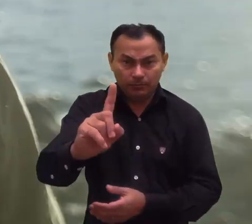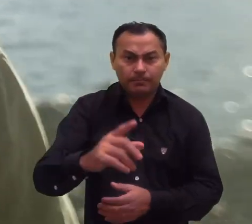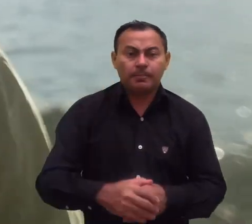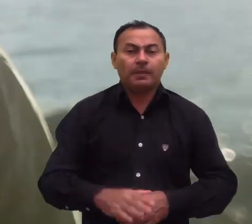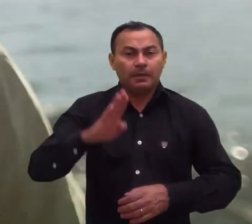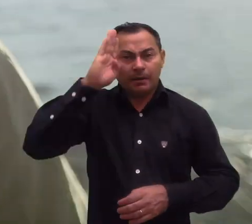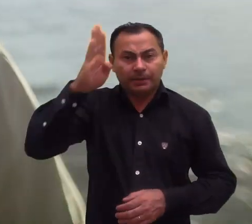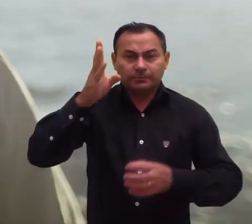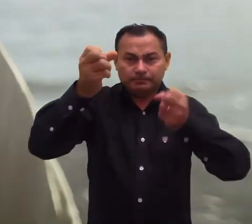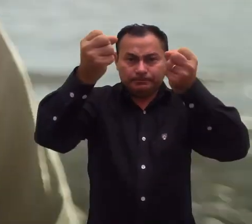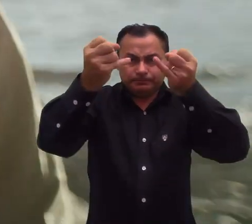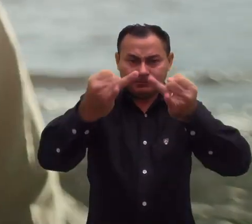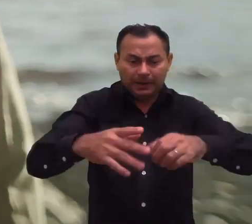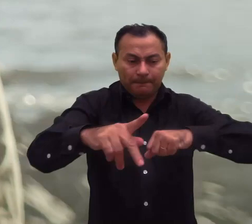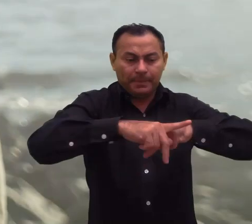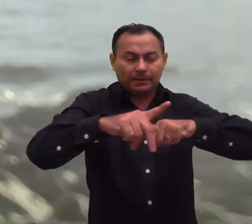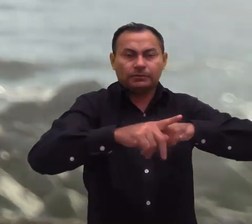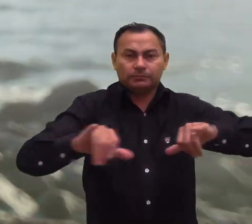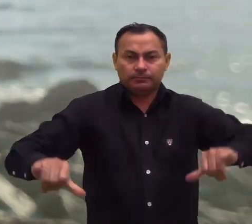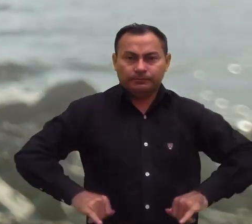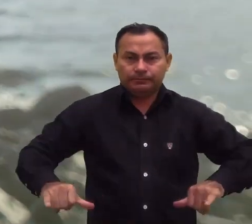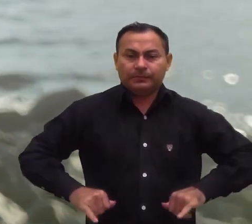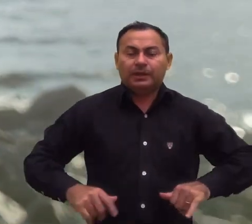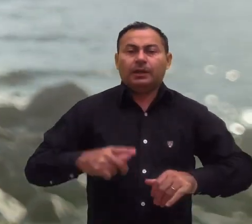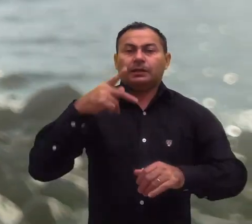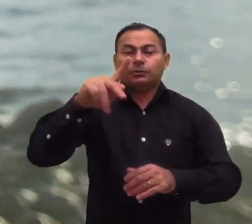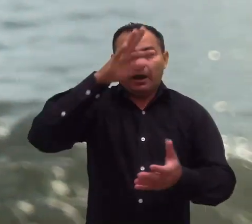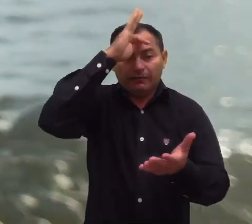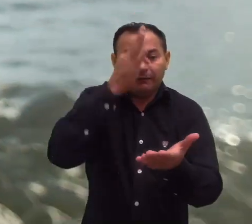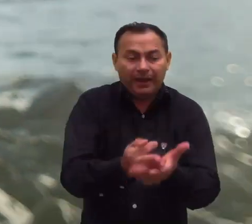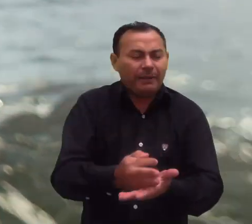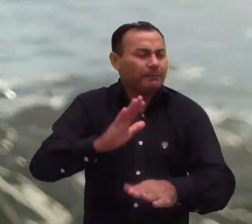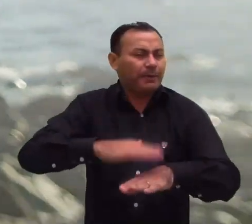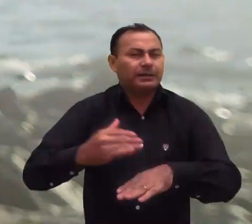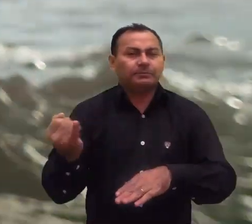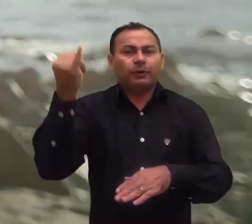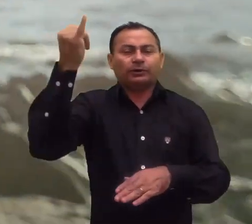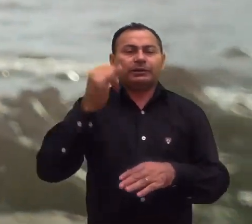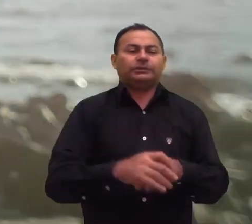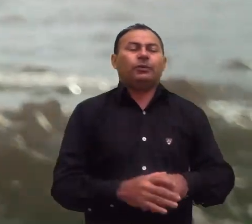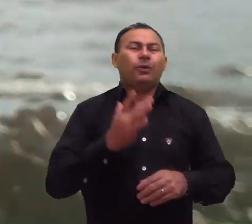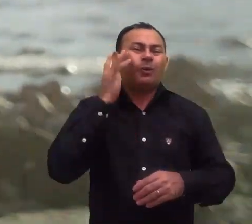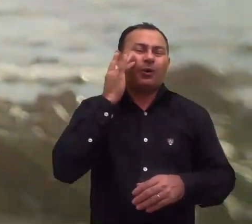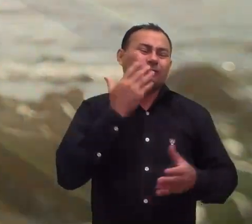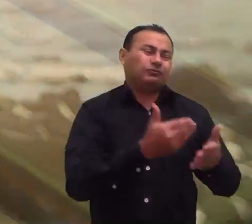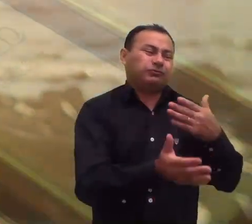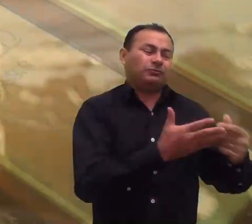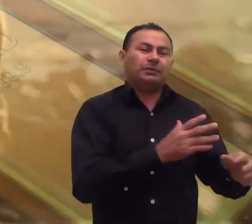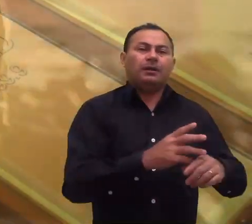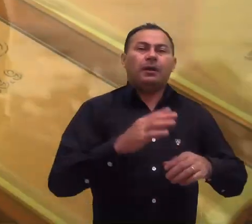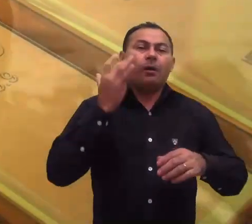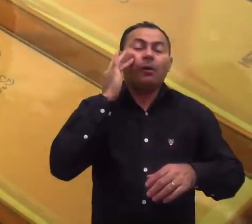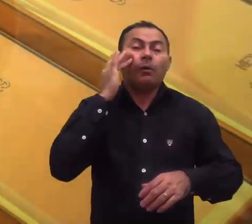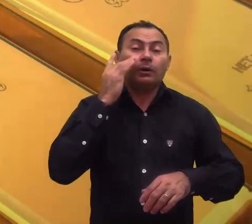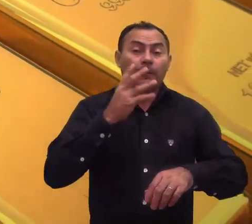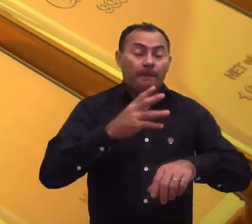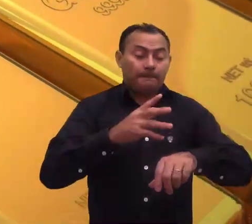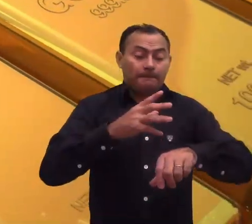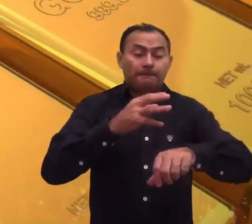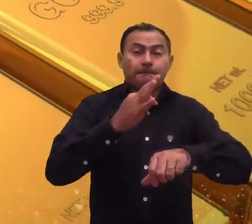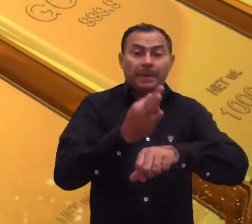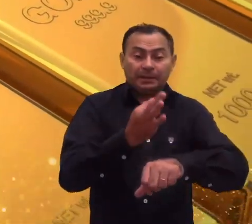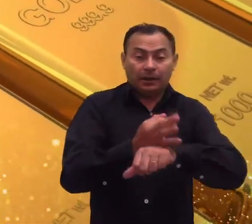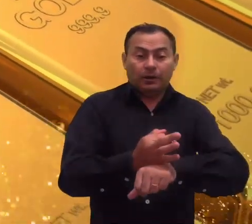para sempre. A principal explicação de Pedro para o sofrimento é de que a sua fé é mais preciosa do que o ouro. O ouro é um